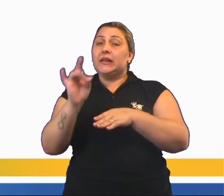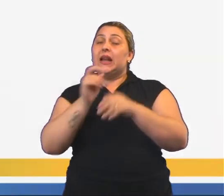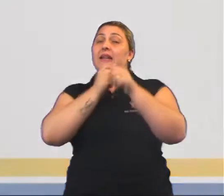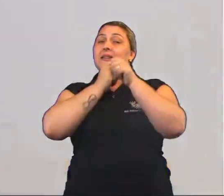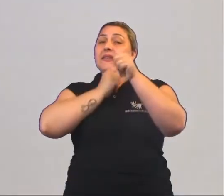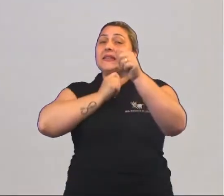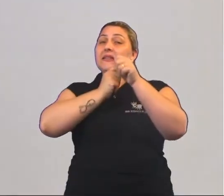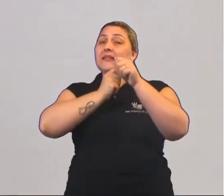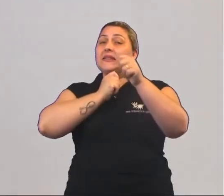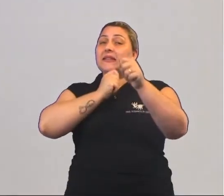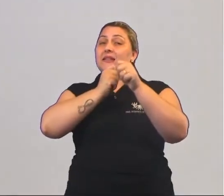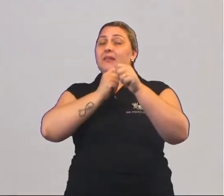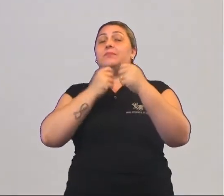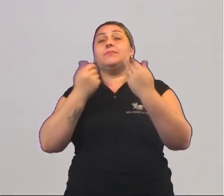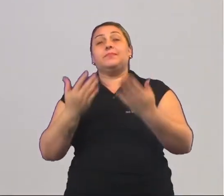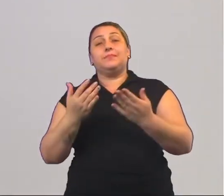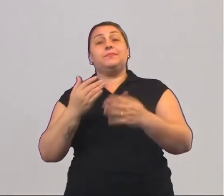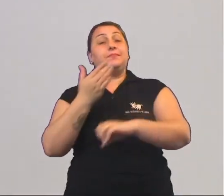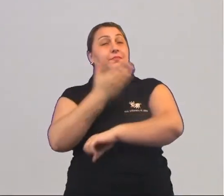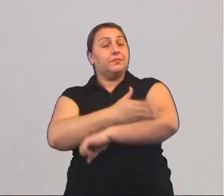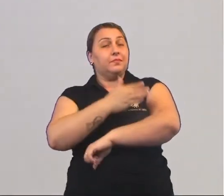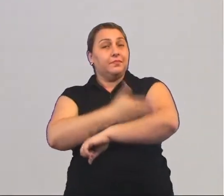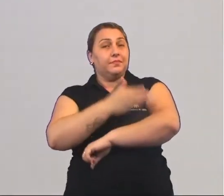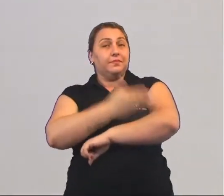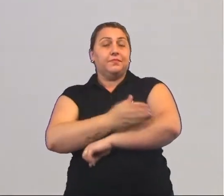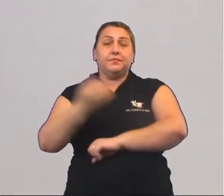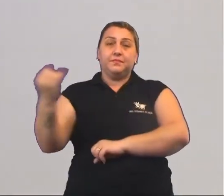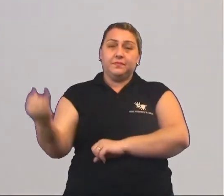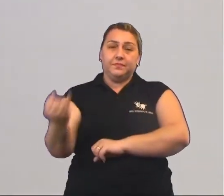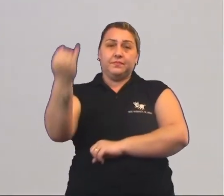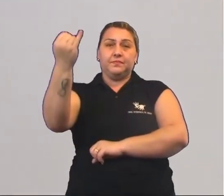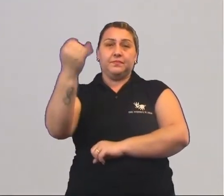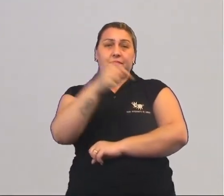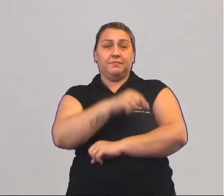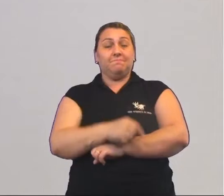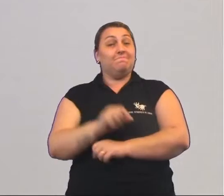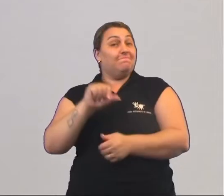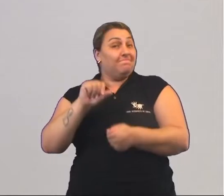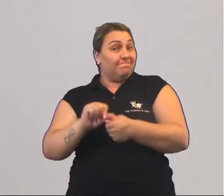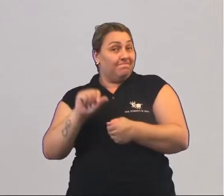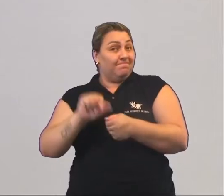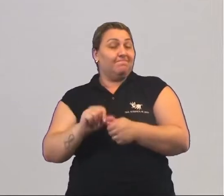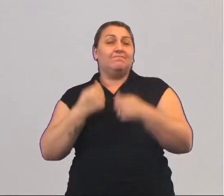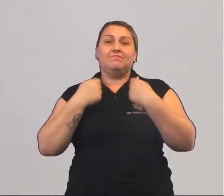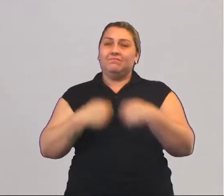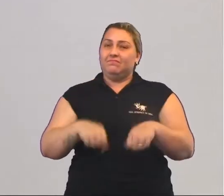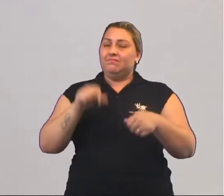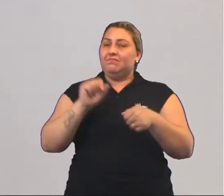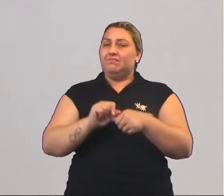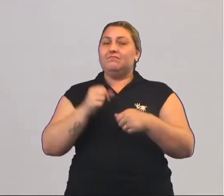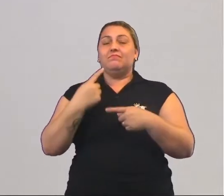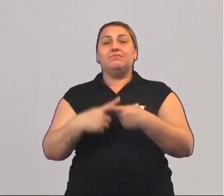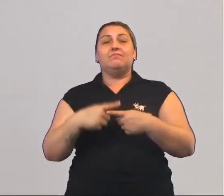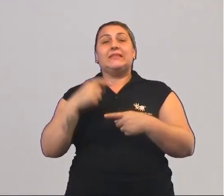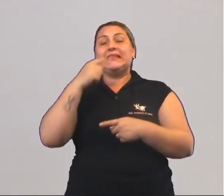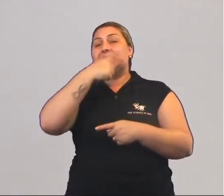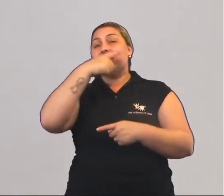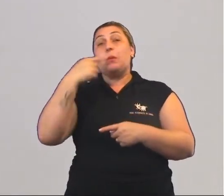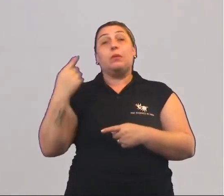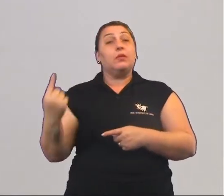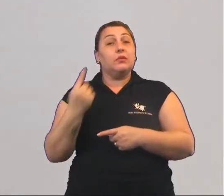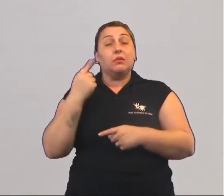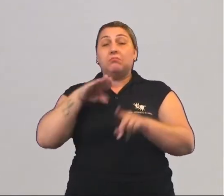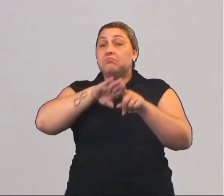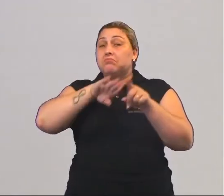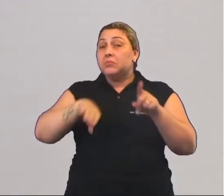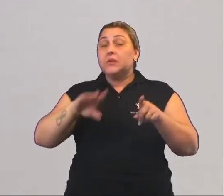dente. Turma, olha só, é uma prática muito importante que muitas vezes não é feita e é necessária, porque a escova por